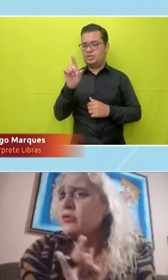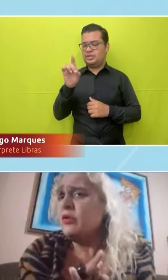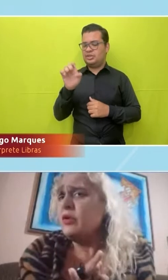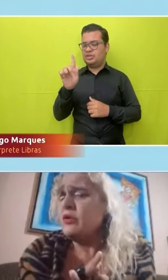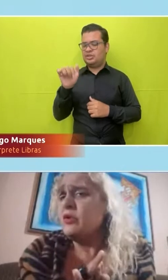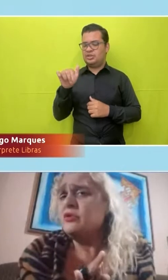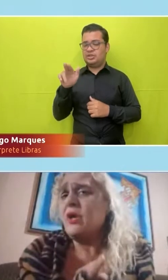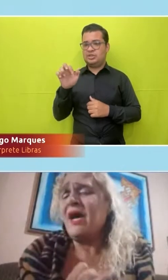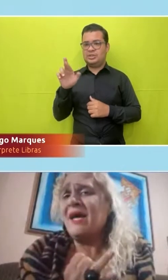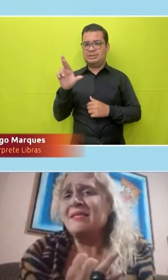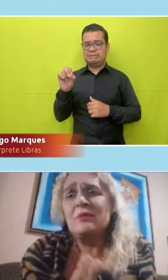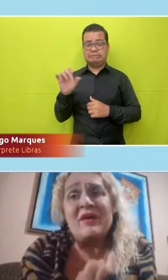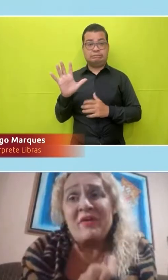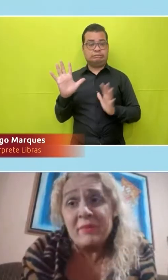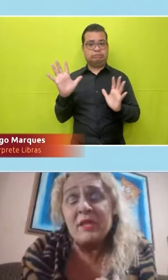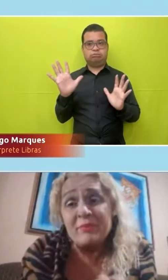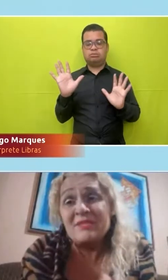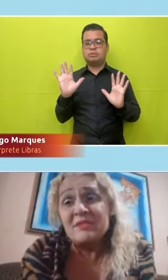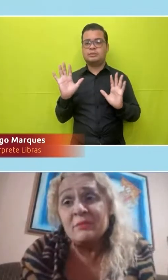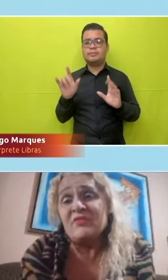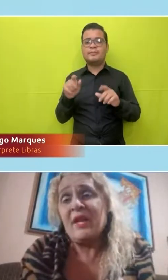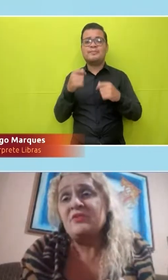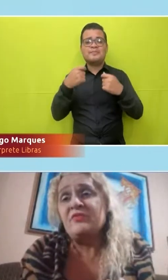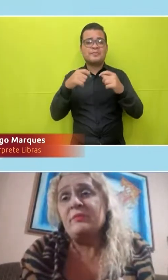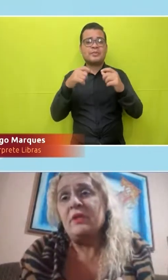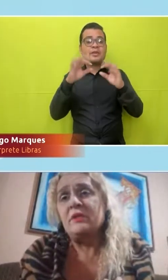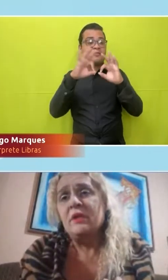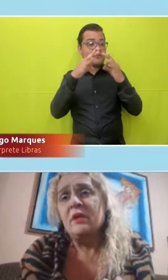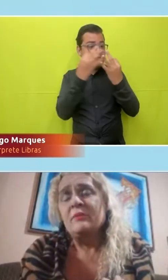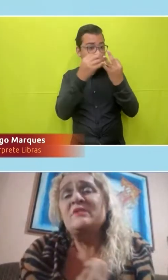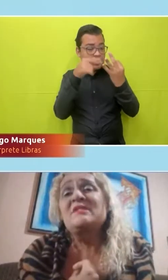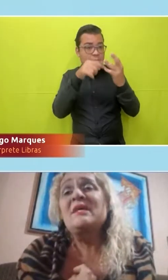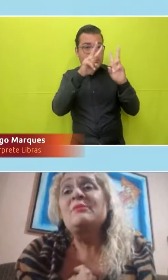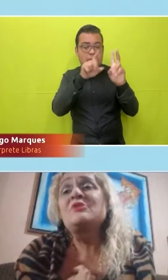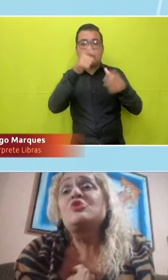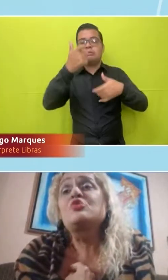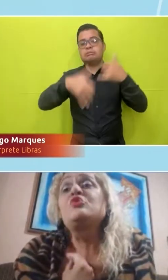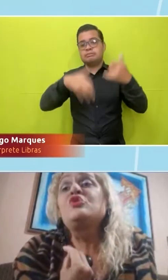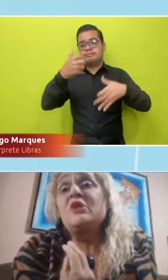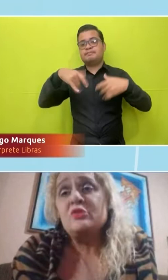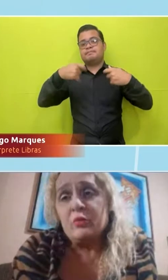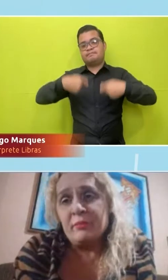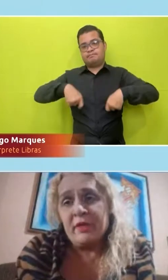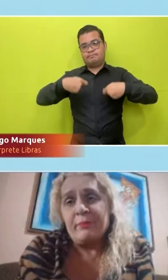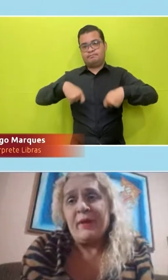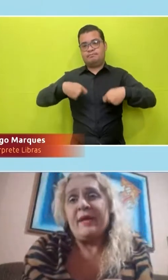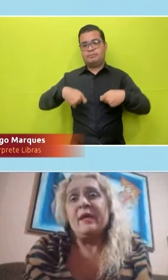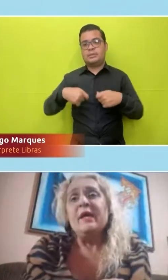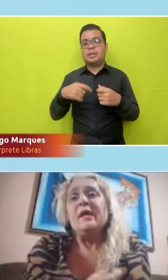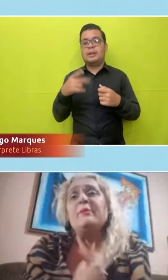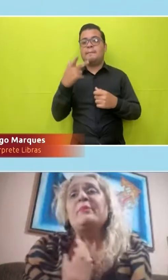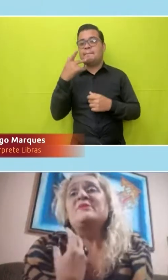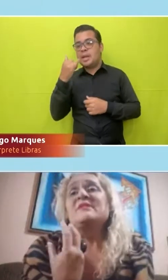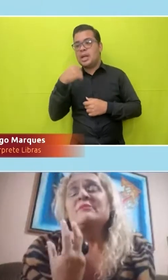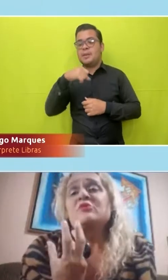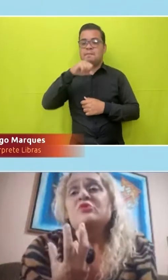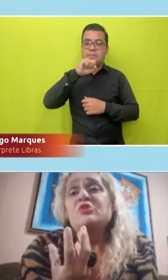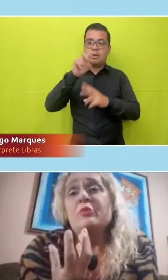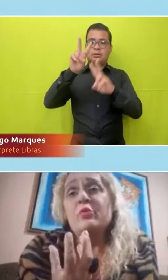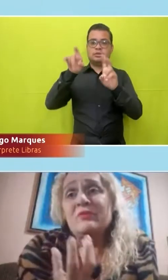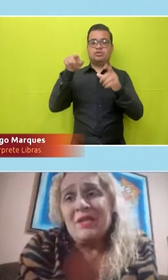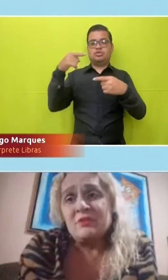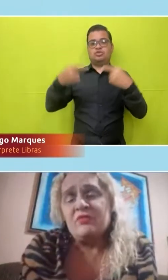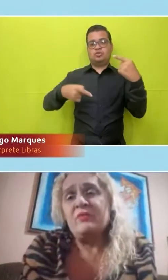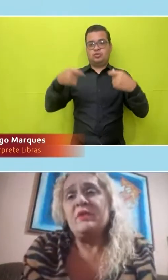quando a questão da família, precisamos falar de família. Precisamos discutir sobre mãe e pai. E precisamos discutir